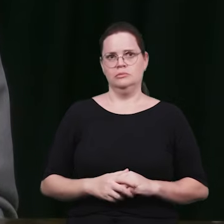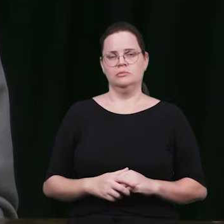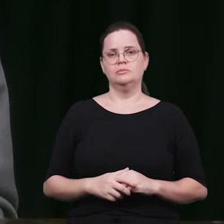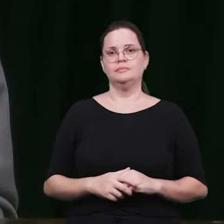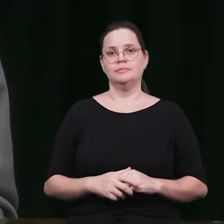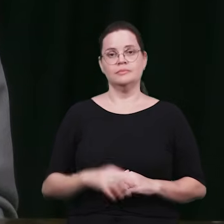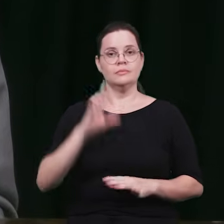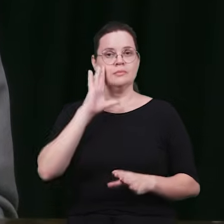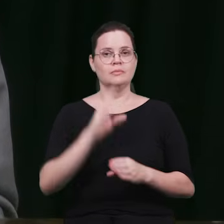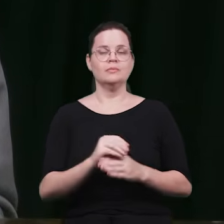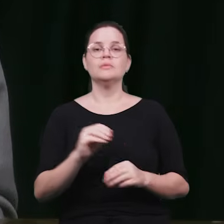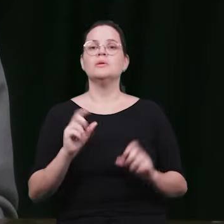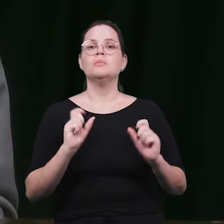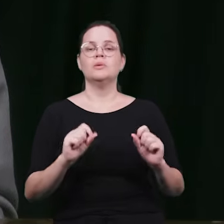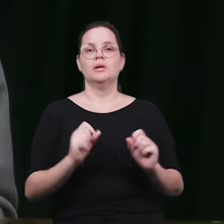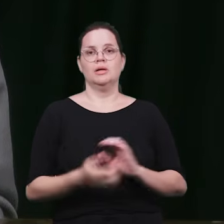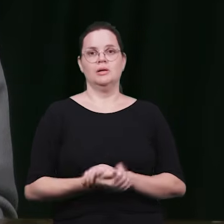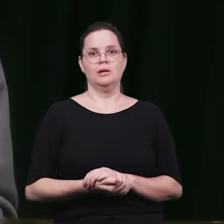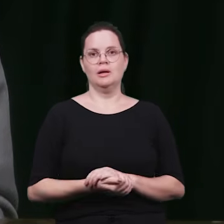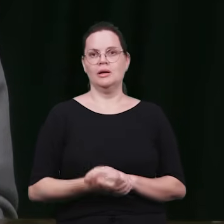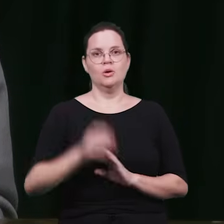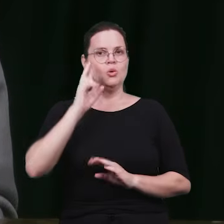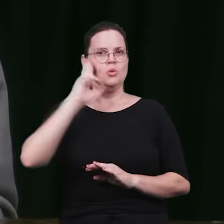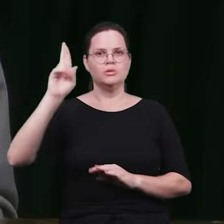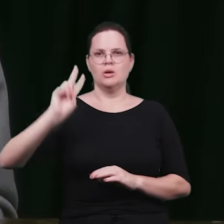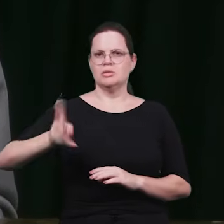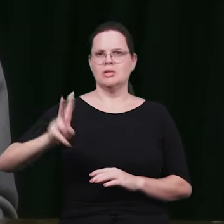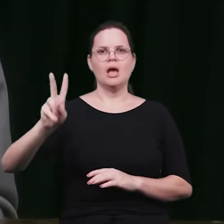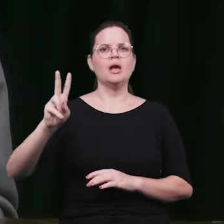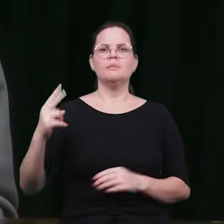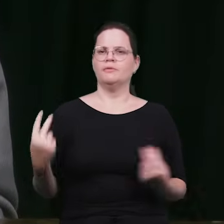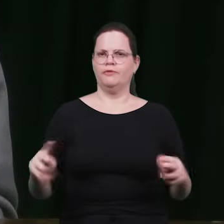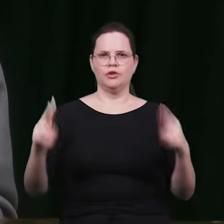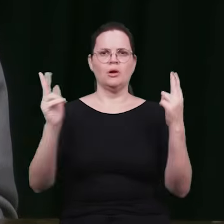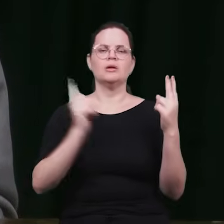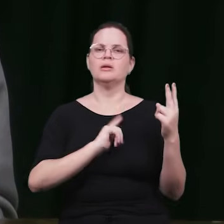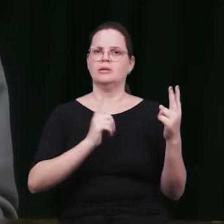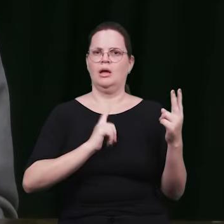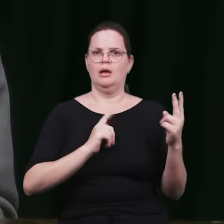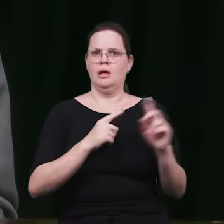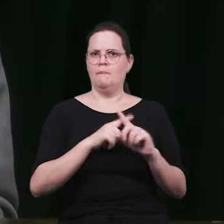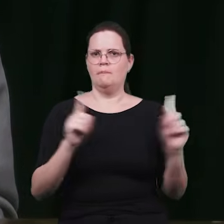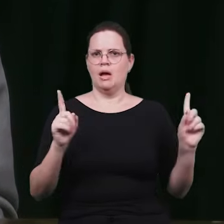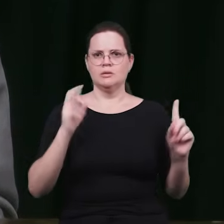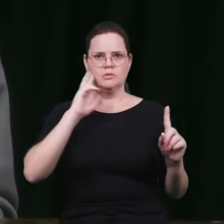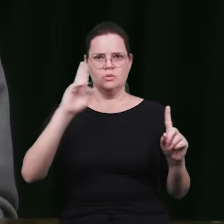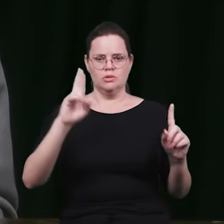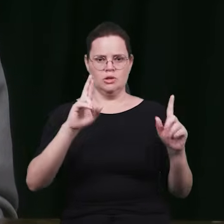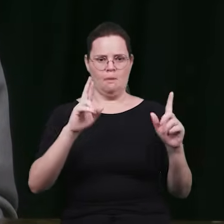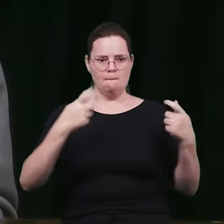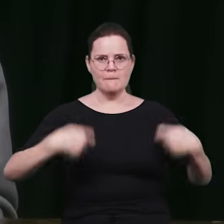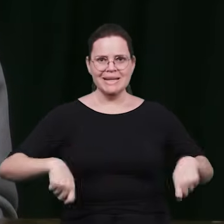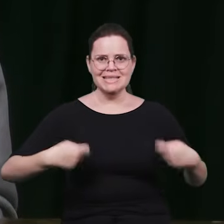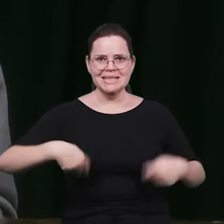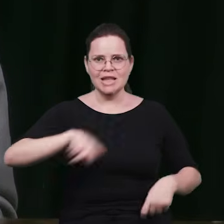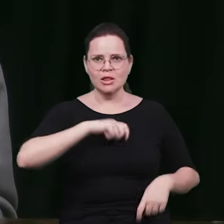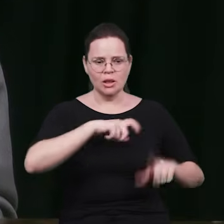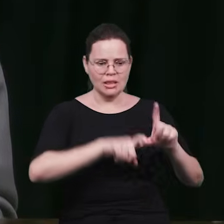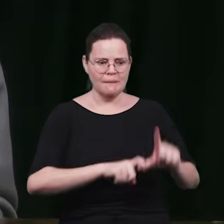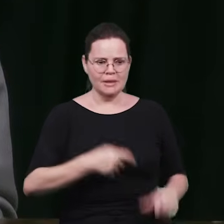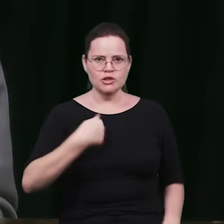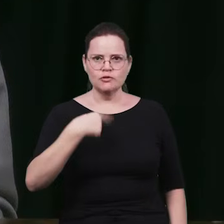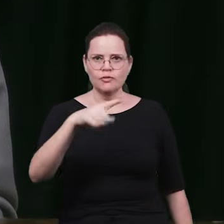Independente, porque, veja bem, nós aprendemos uma coisa muito importante. O Senhor não precisa de nós, mas o Senhor